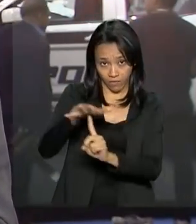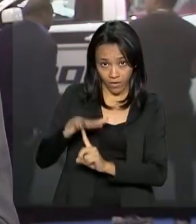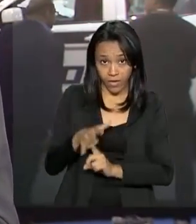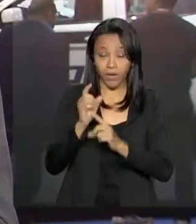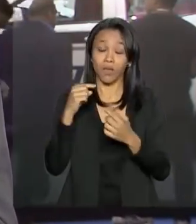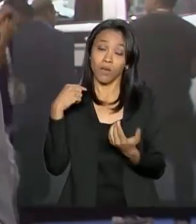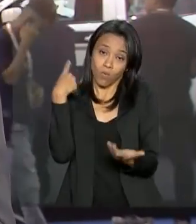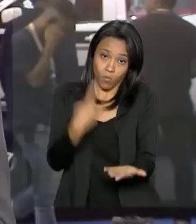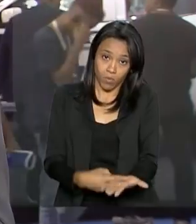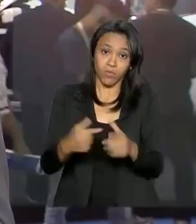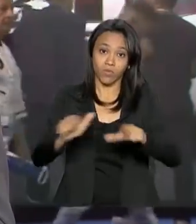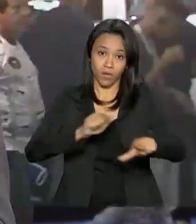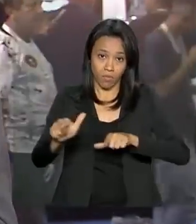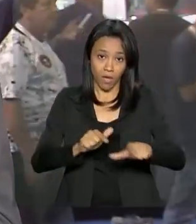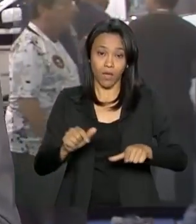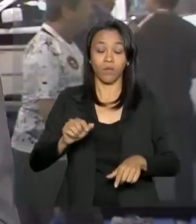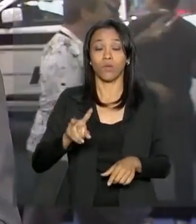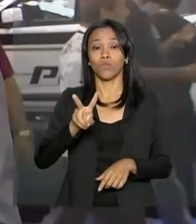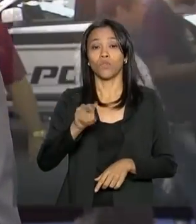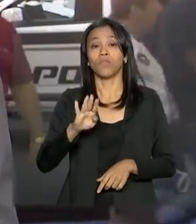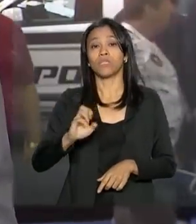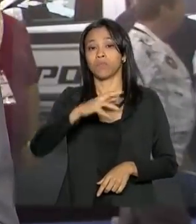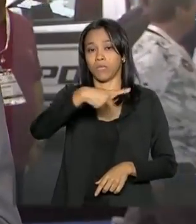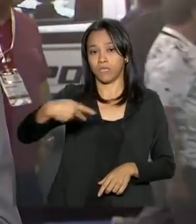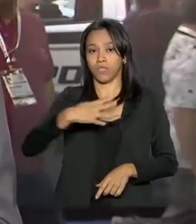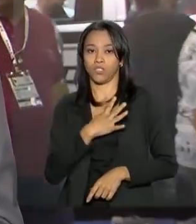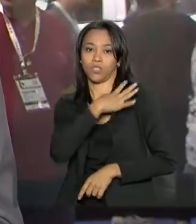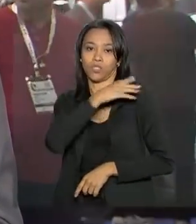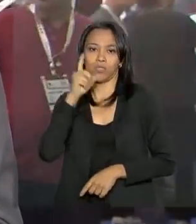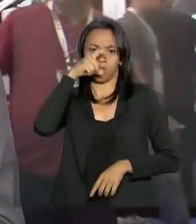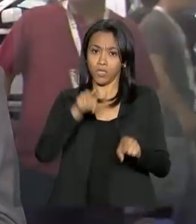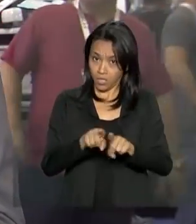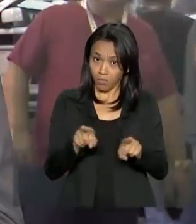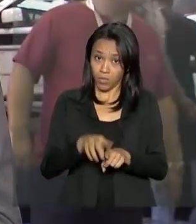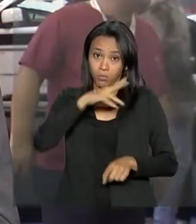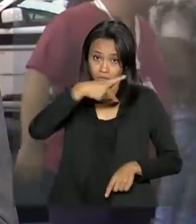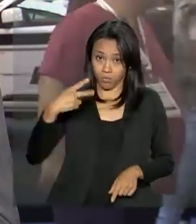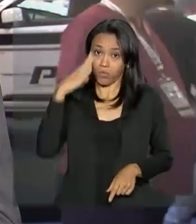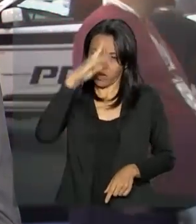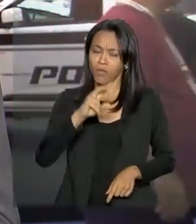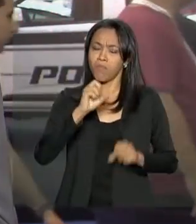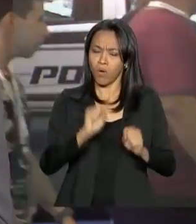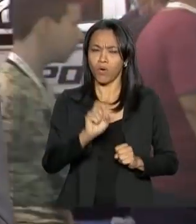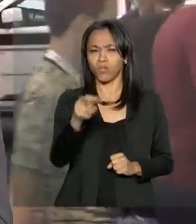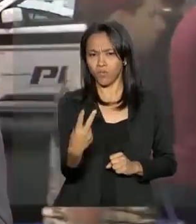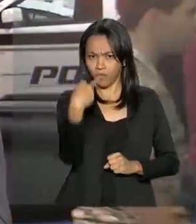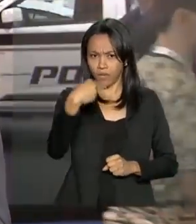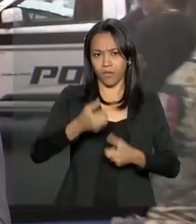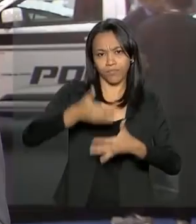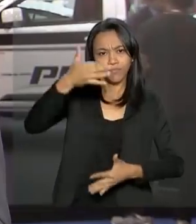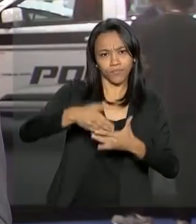do presidente em exercício, Hamilton Mourão, e também do presidente Jair Bolsonaro, você acompanha nas redes